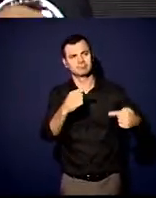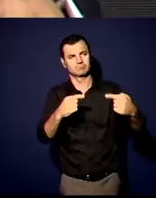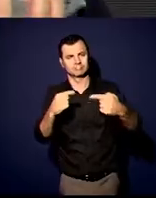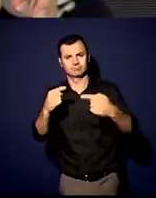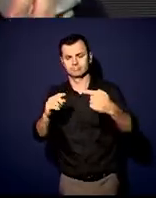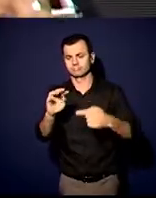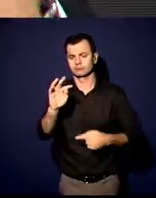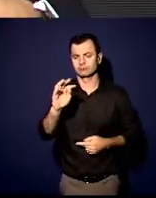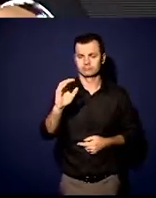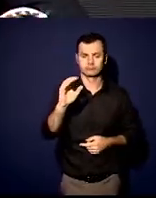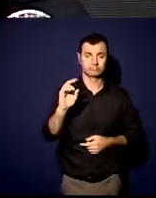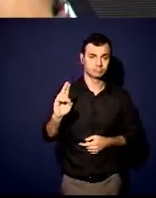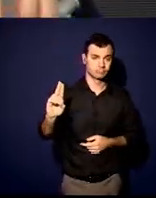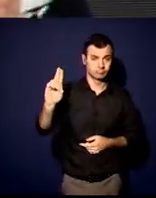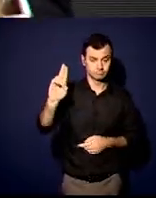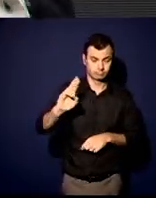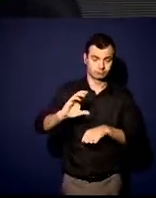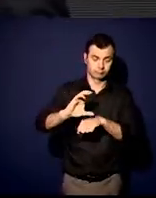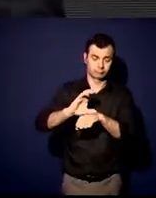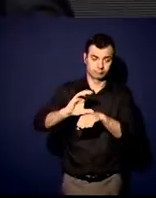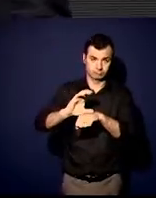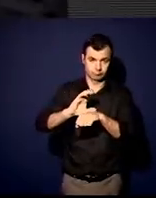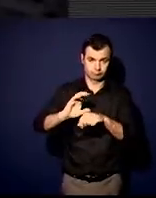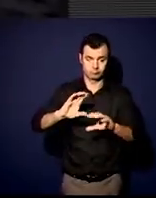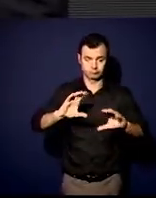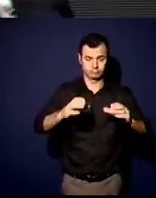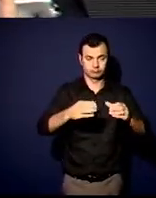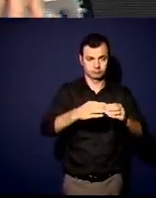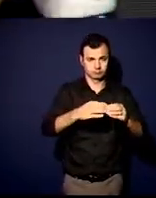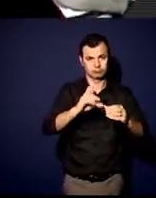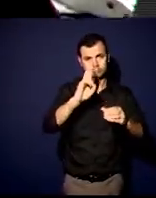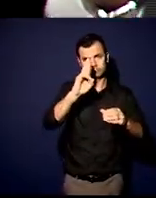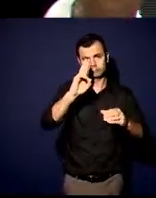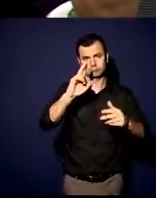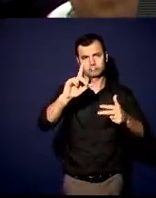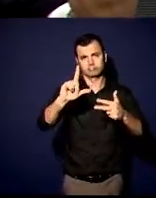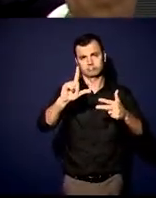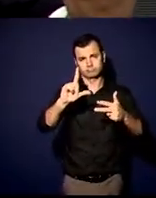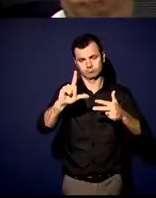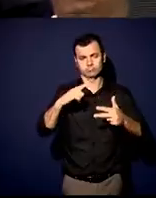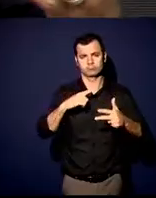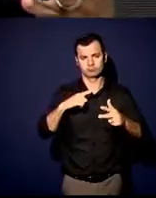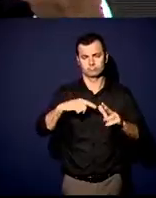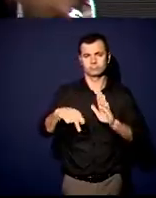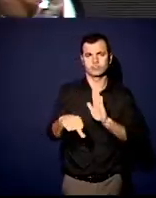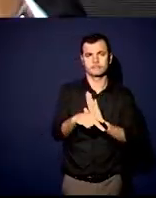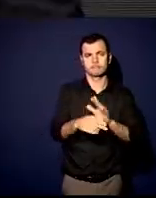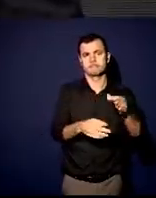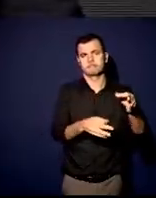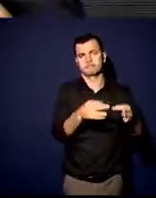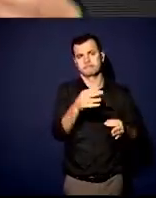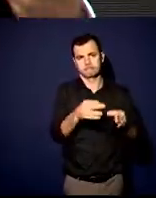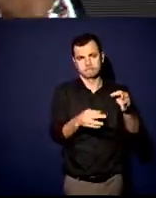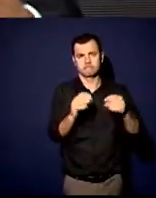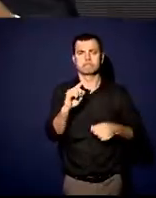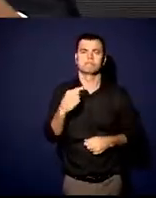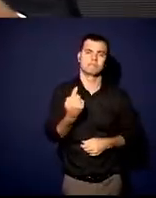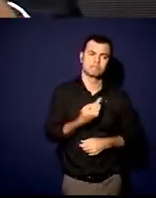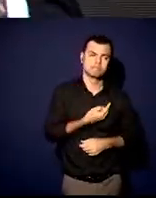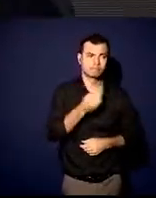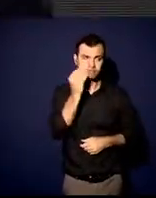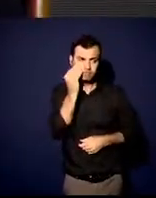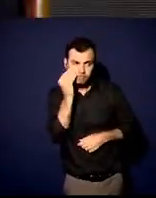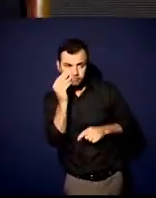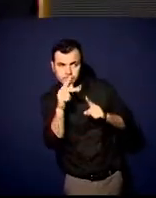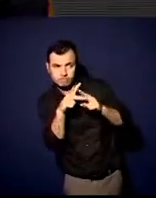TCU que é constitucionalmente órgão auxiliado Poder Legislativo que se entende hoje o órgão de justiça e nós estamos tentando corrigir